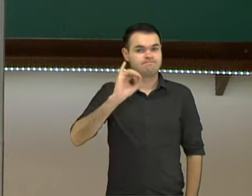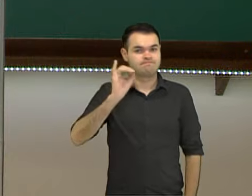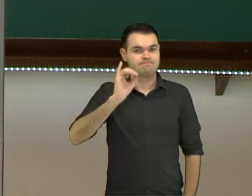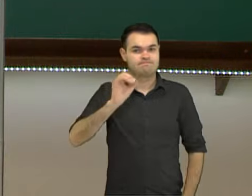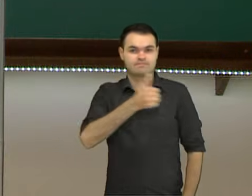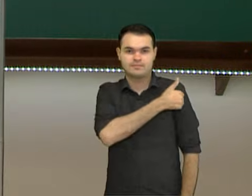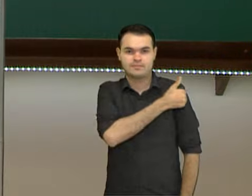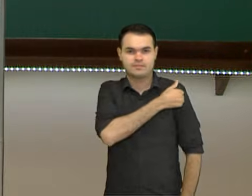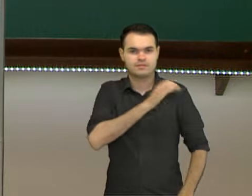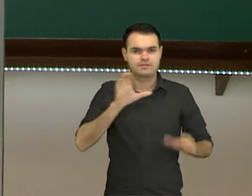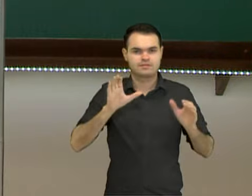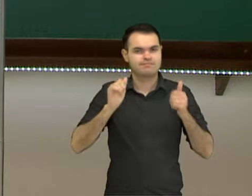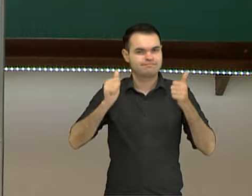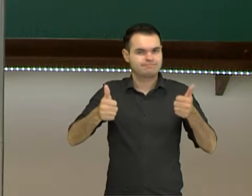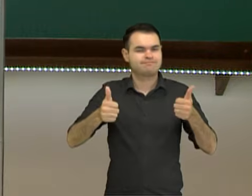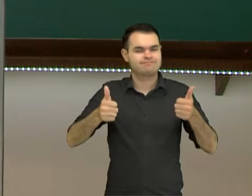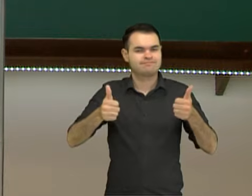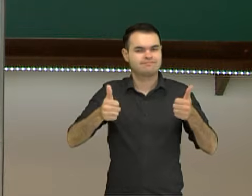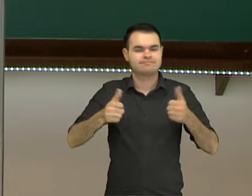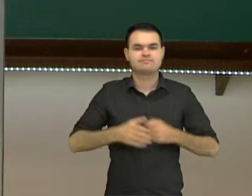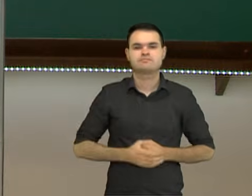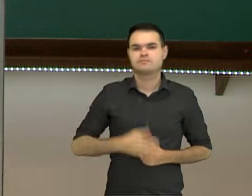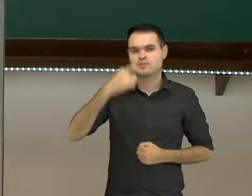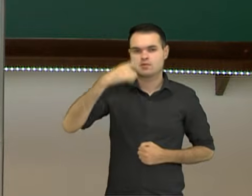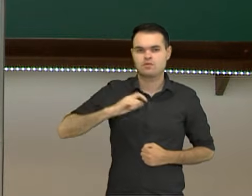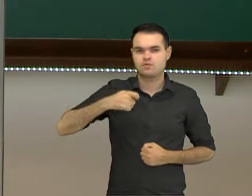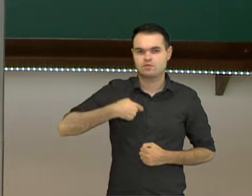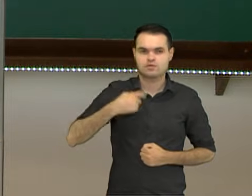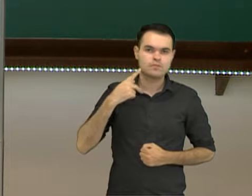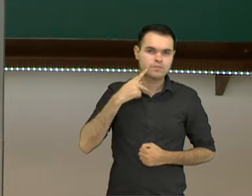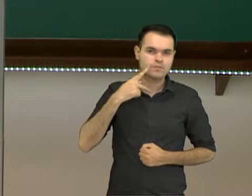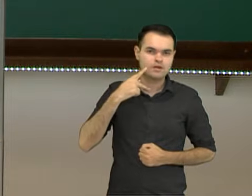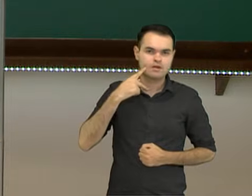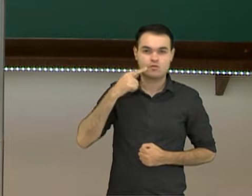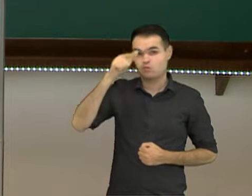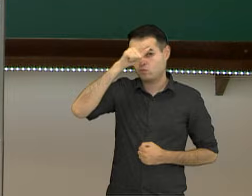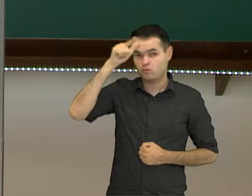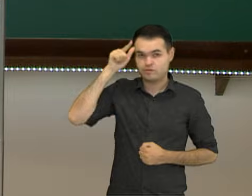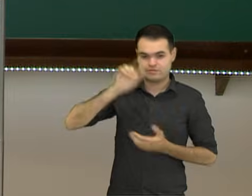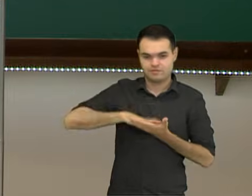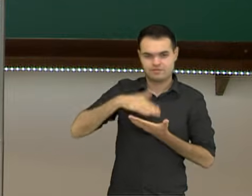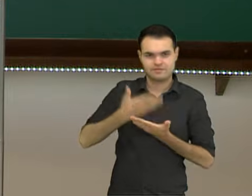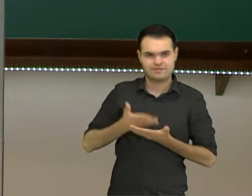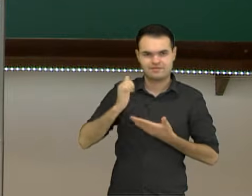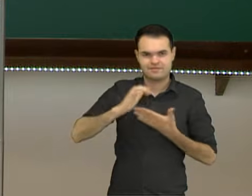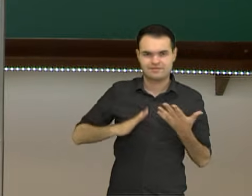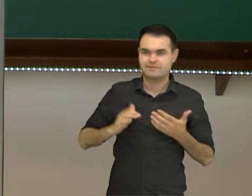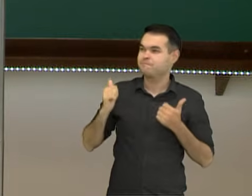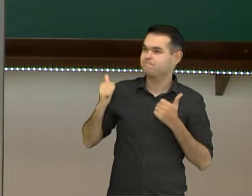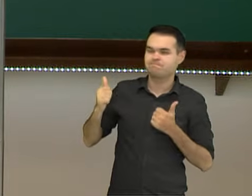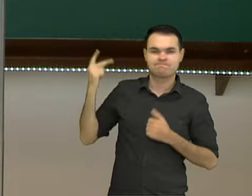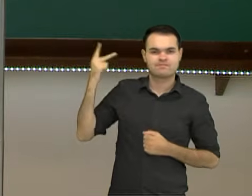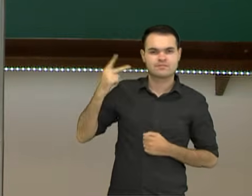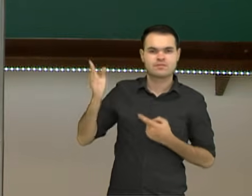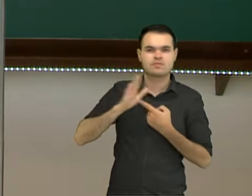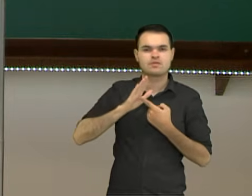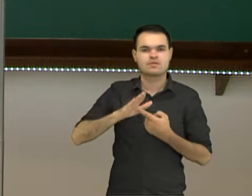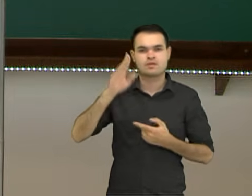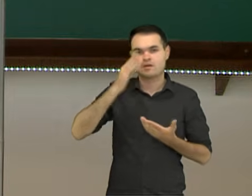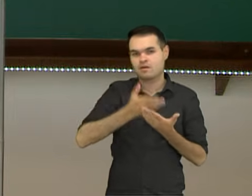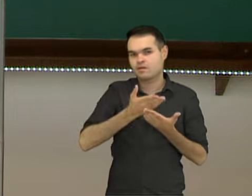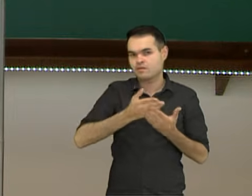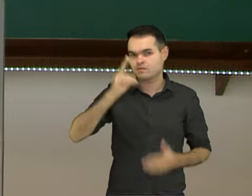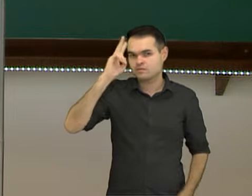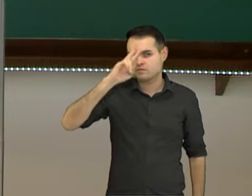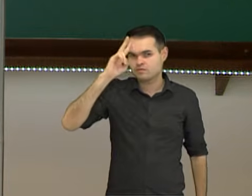Olá, estudantes, tudo bem com vocês? Eu, professor Paulo Brito, Luiz, nosso intérprete, para uma aula de história sobre